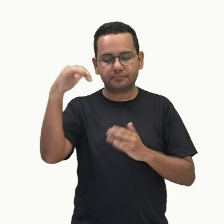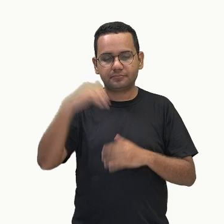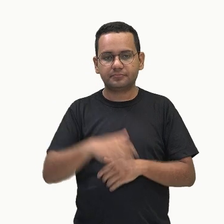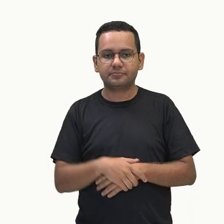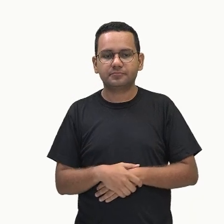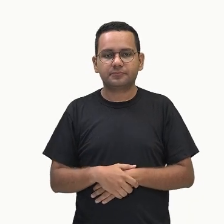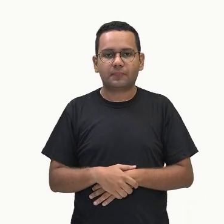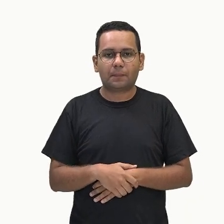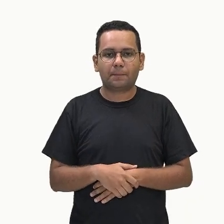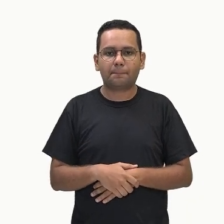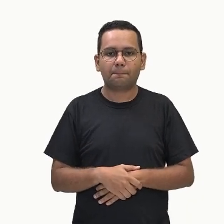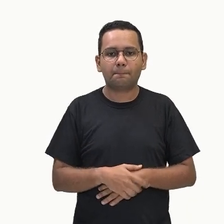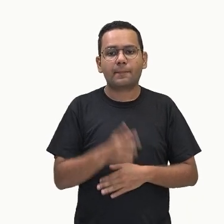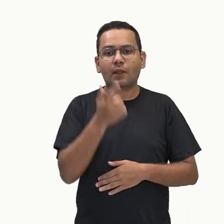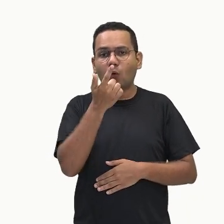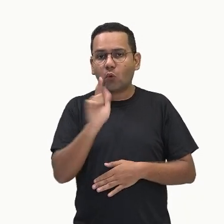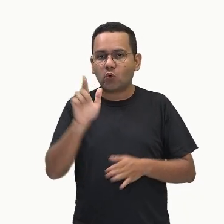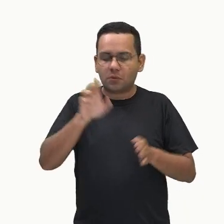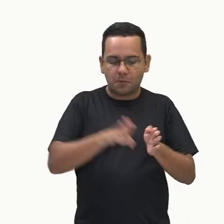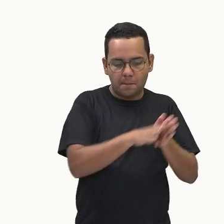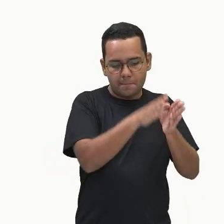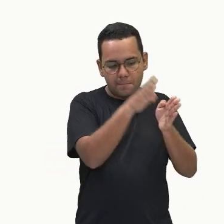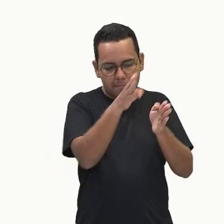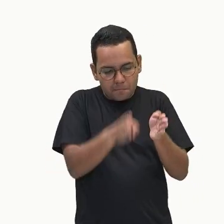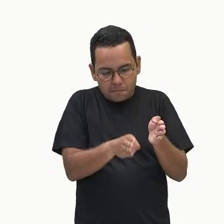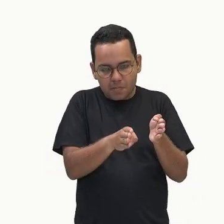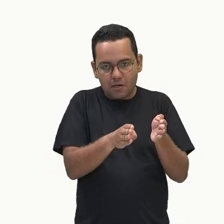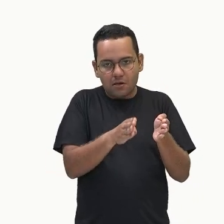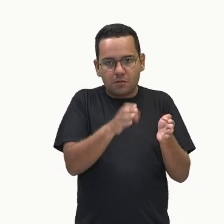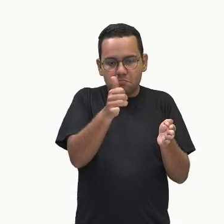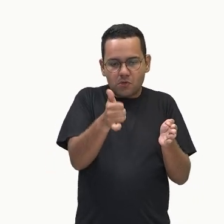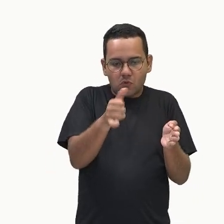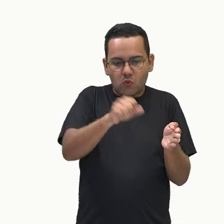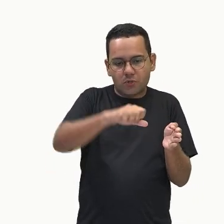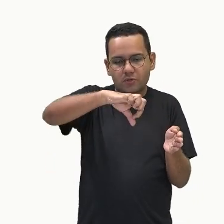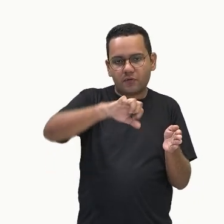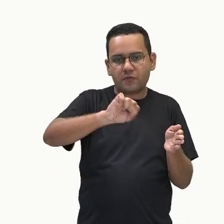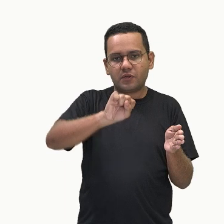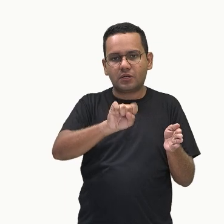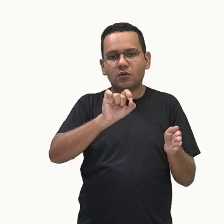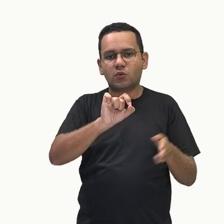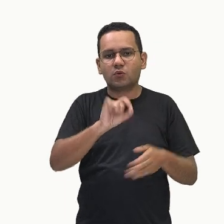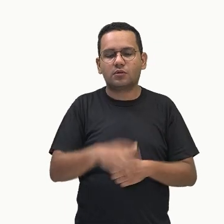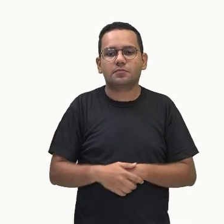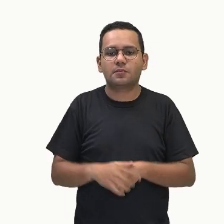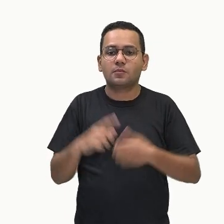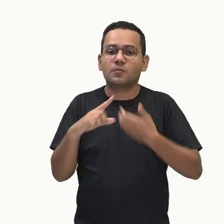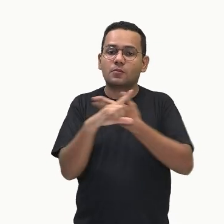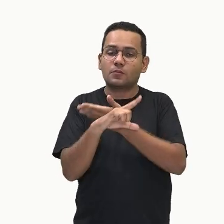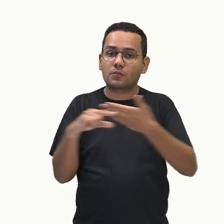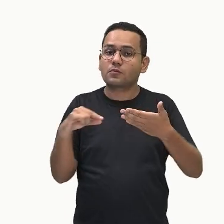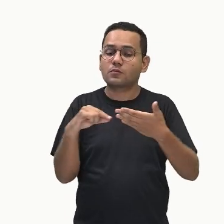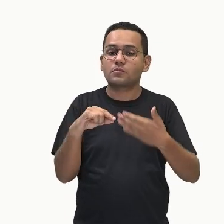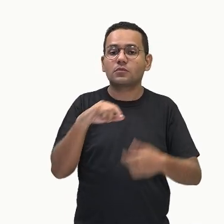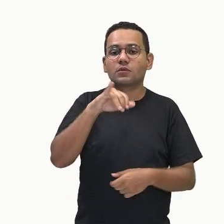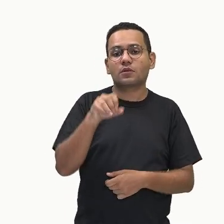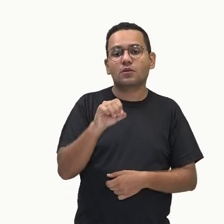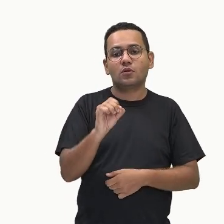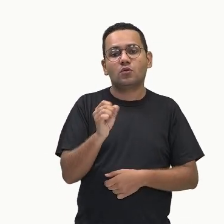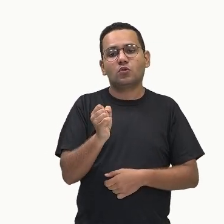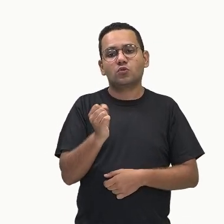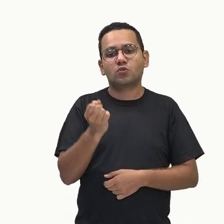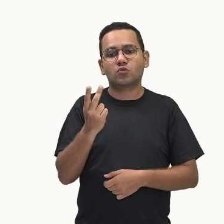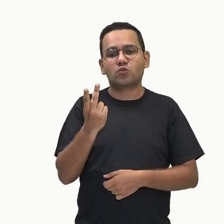1898, nós temos o modelo de Joseph Thomson. Qual o lado